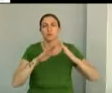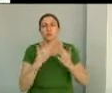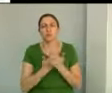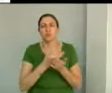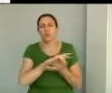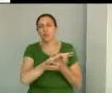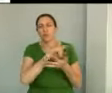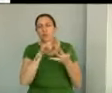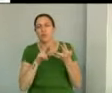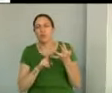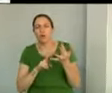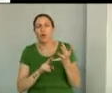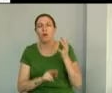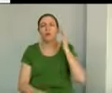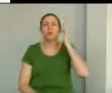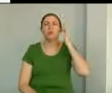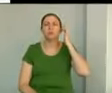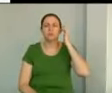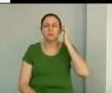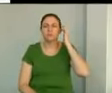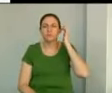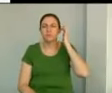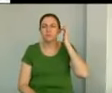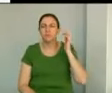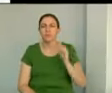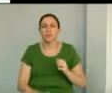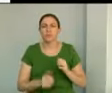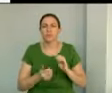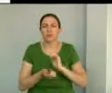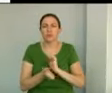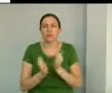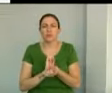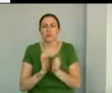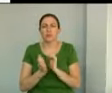vários valores aí que foram colocados em várias secretarias. Equipamentos,